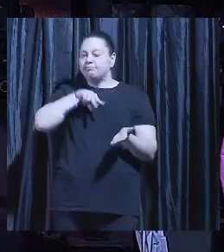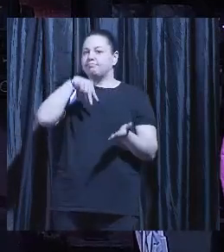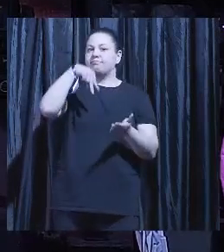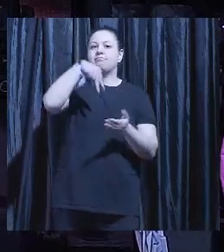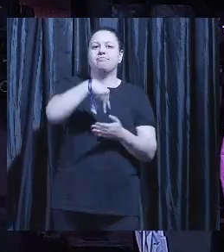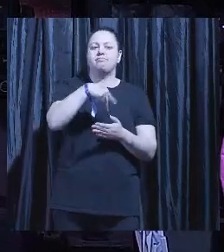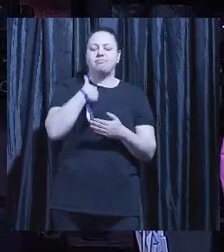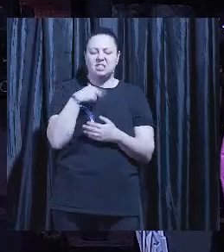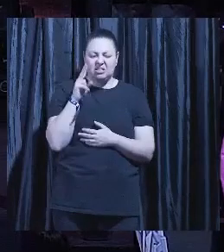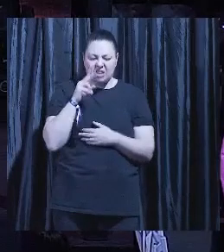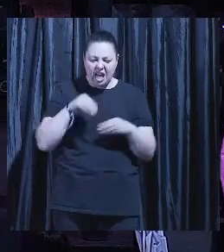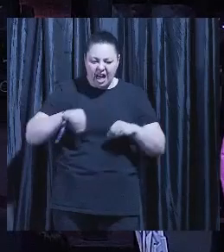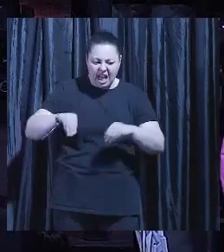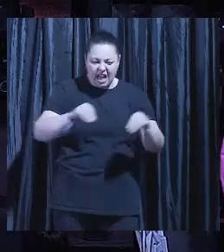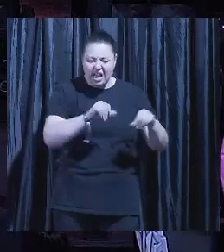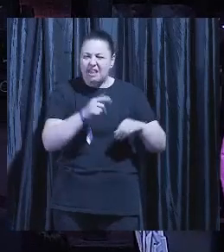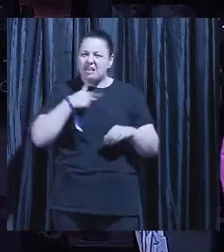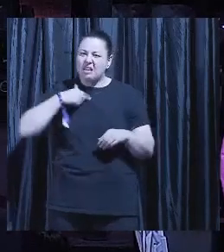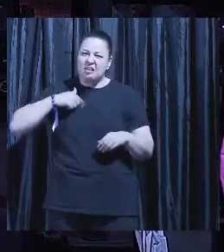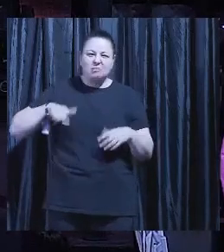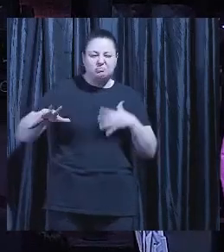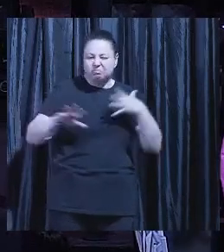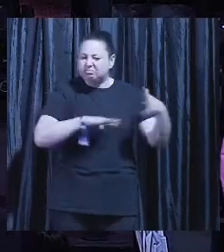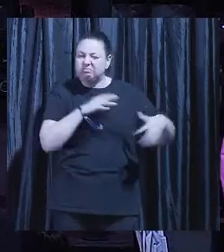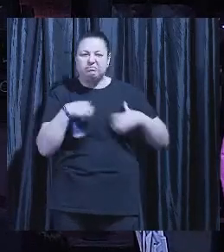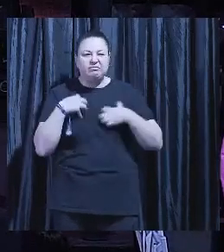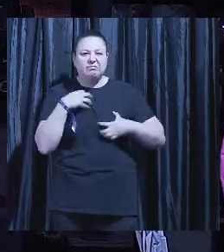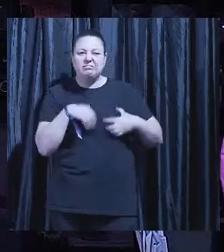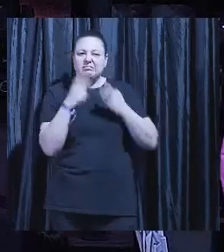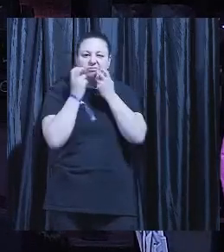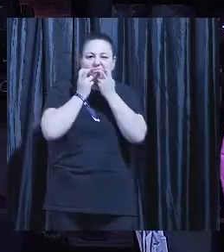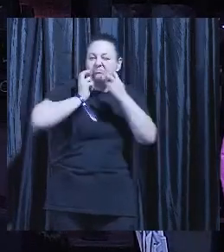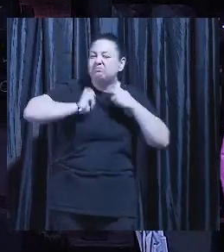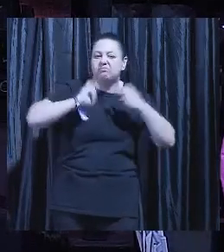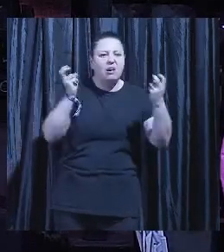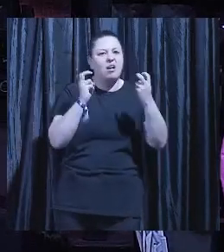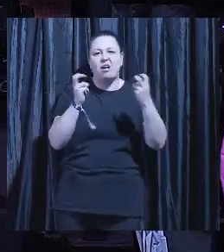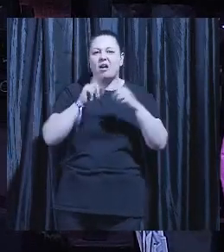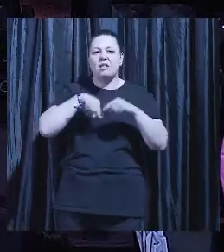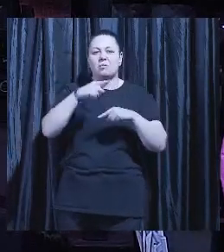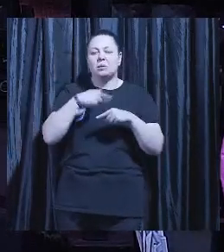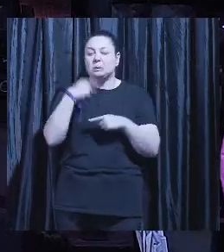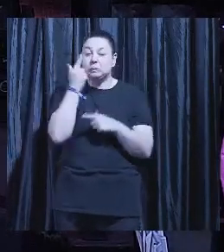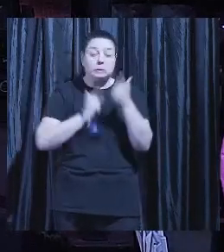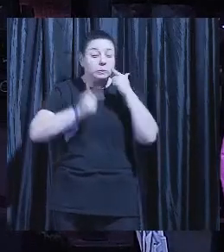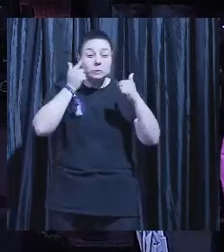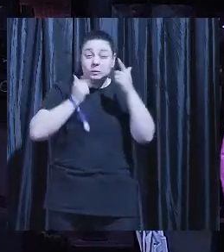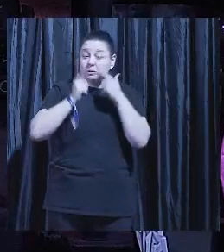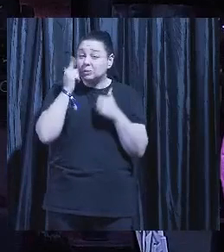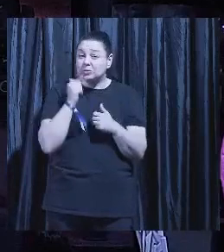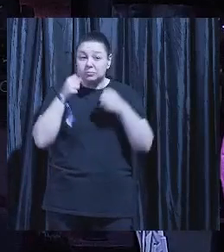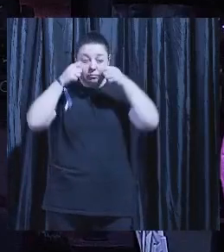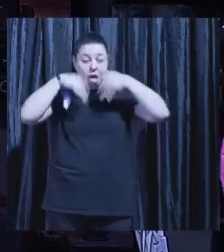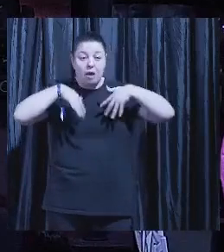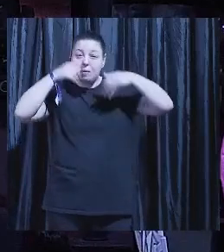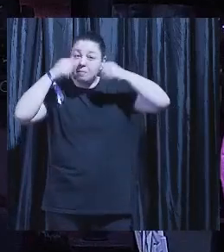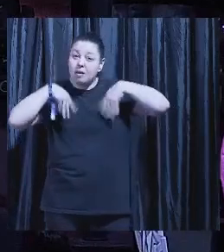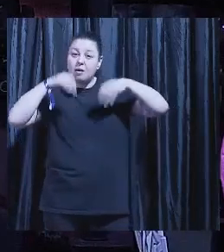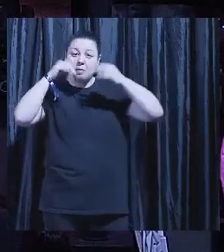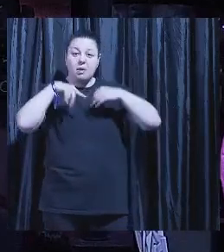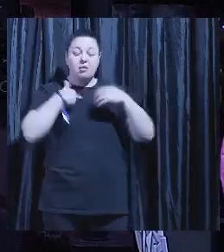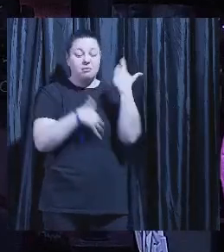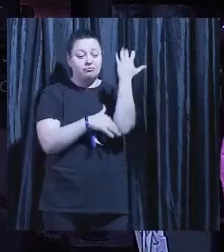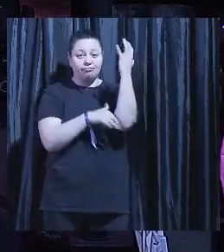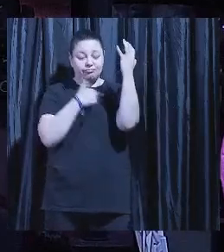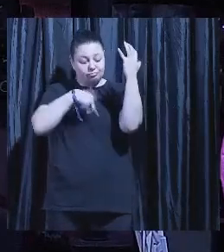do deserto, eu gritava feito uma louca. Depois eu comecei a ter uma crise de choro muito forte. Sentei embaixo